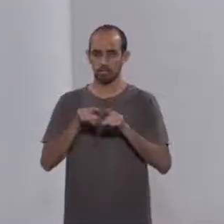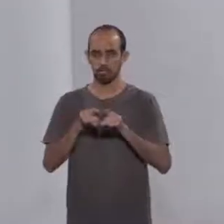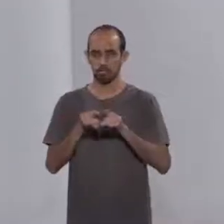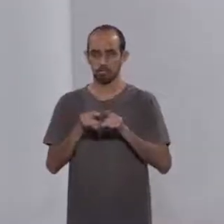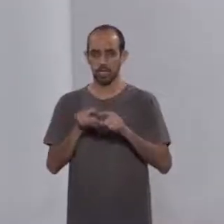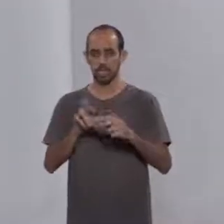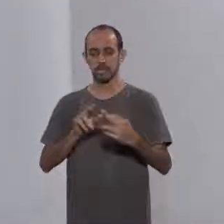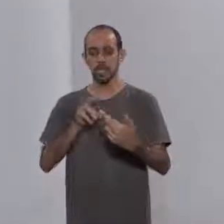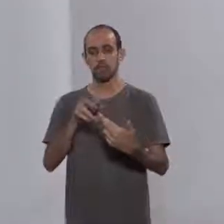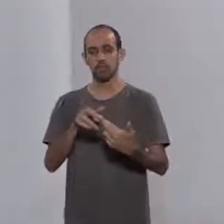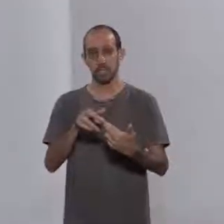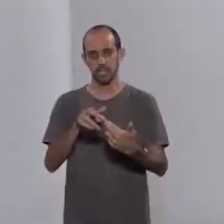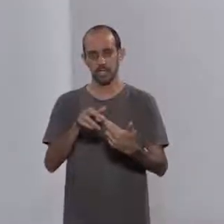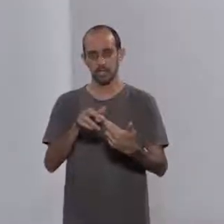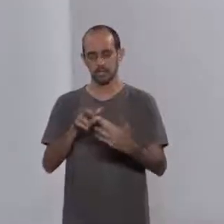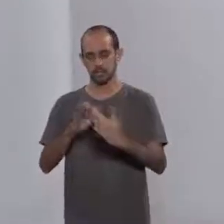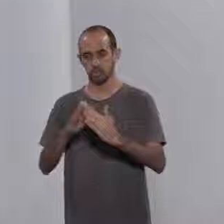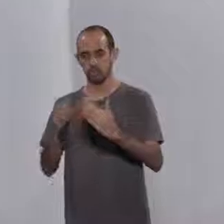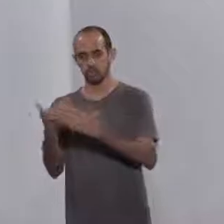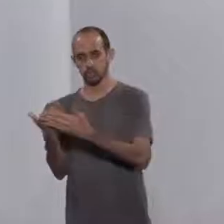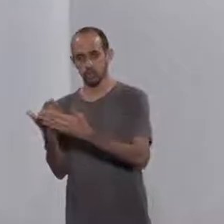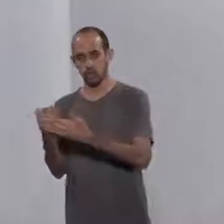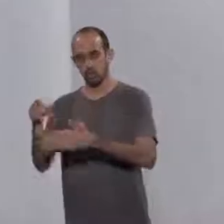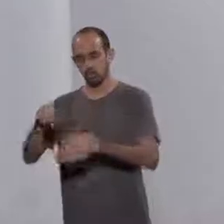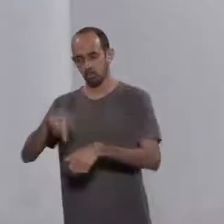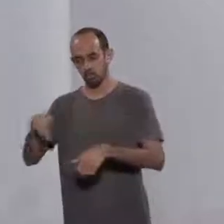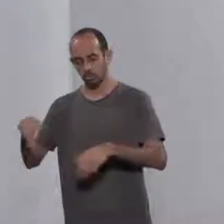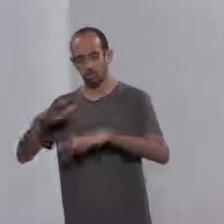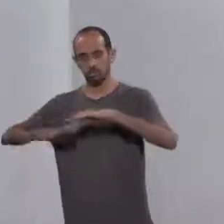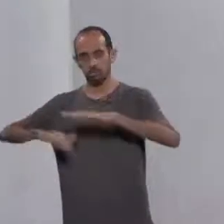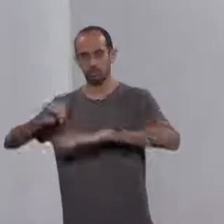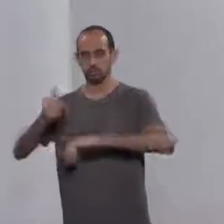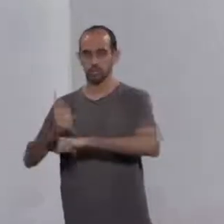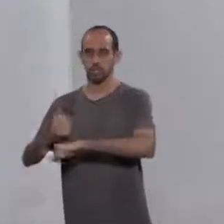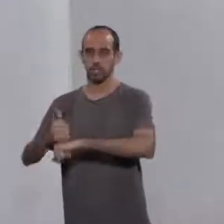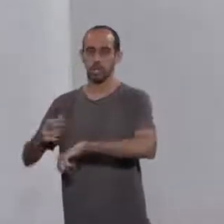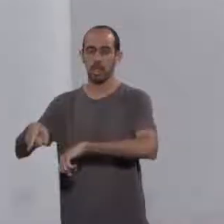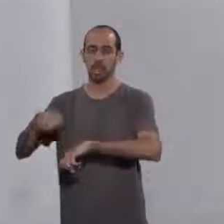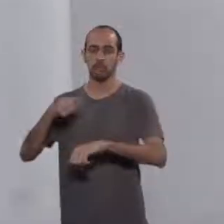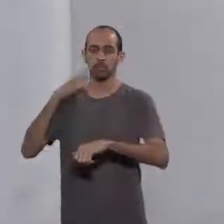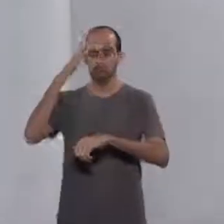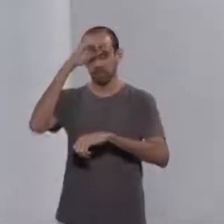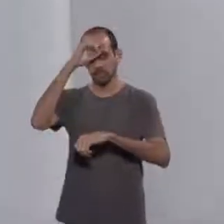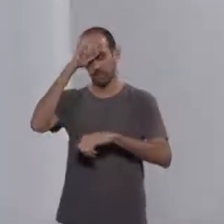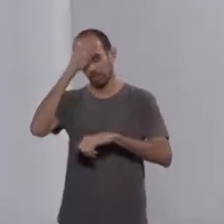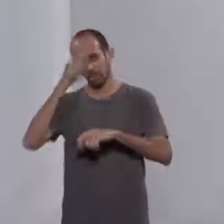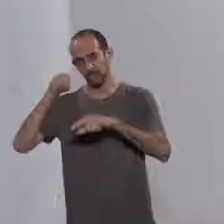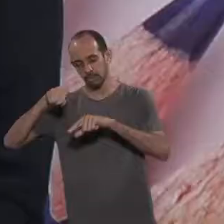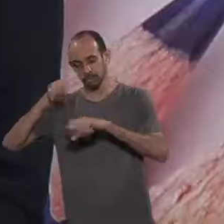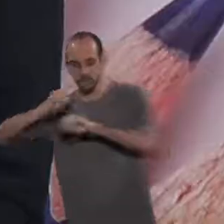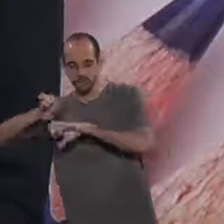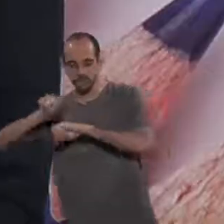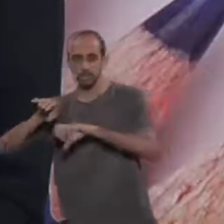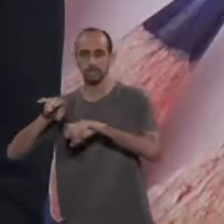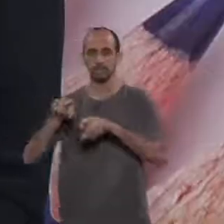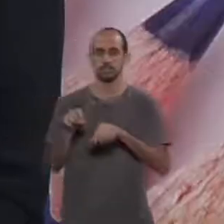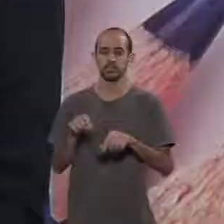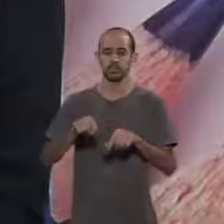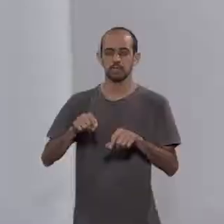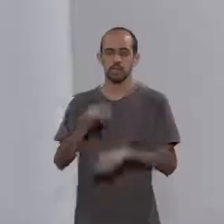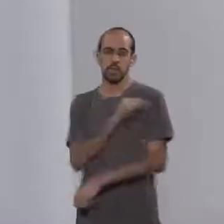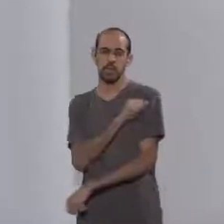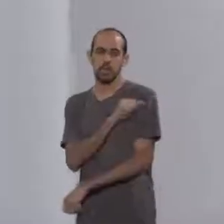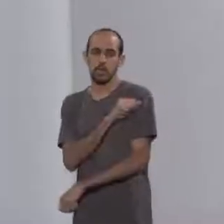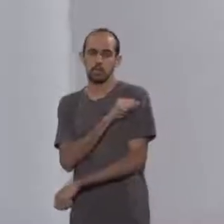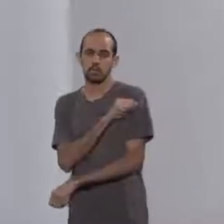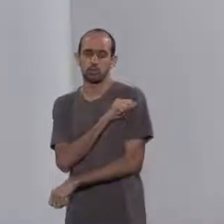específicos que a gente tem professores, né, com formação específica para atender as necessidades específicas de aprendizagem de cada aluno. Não é só